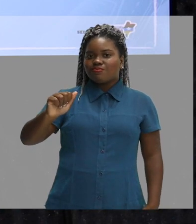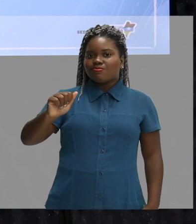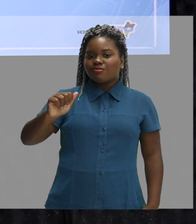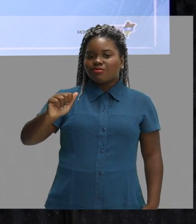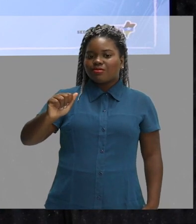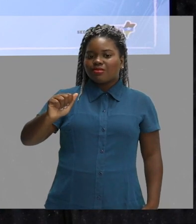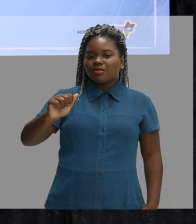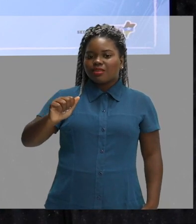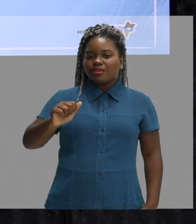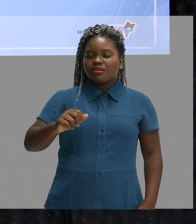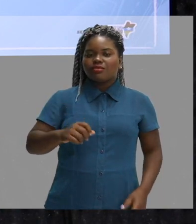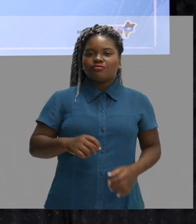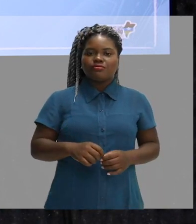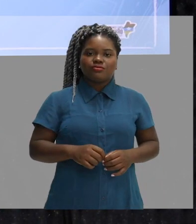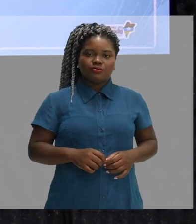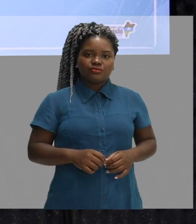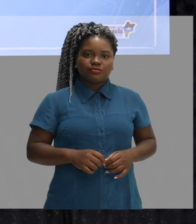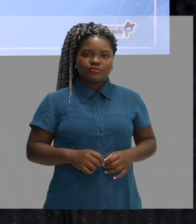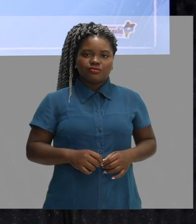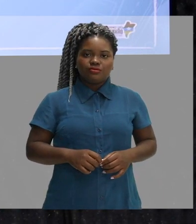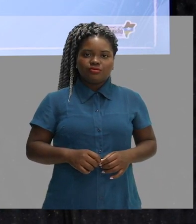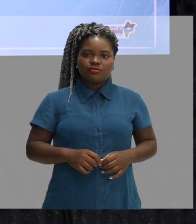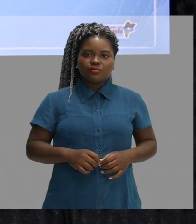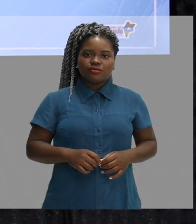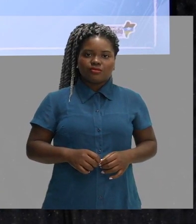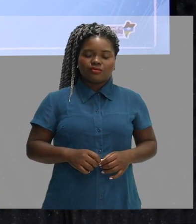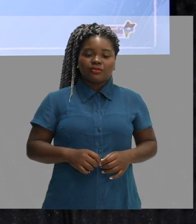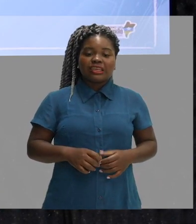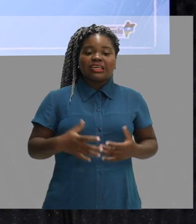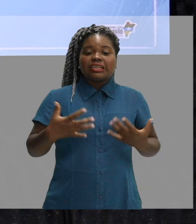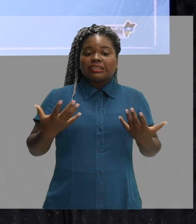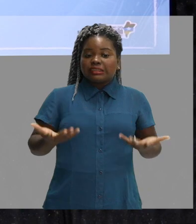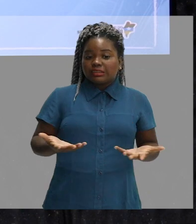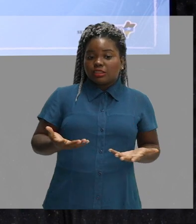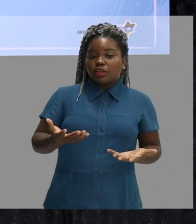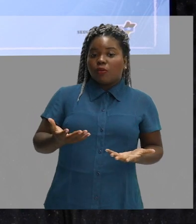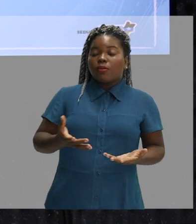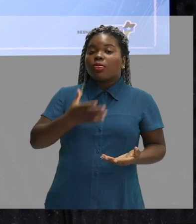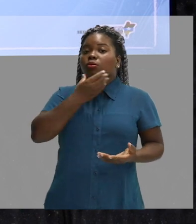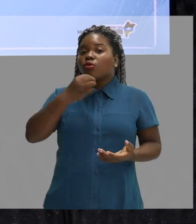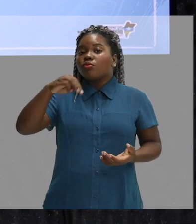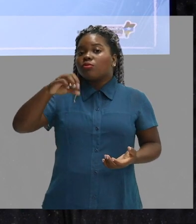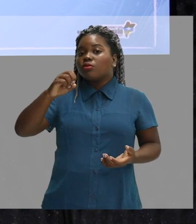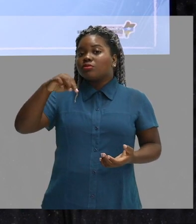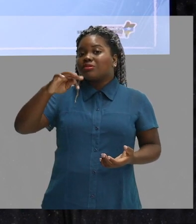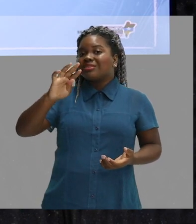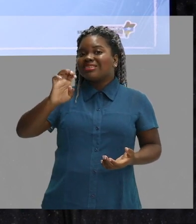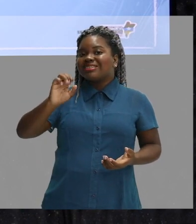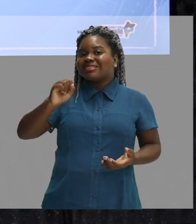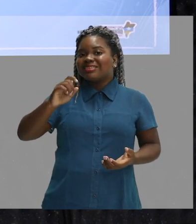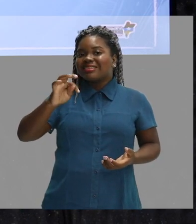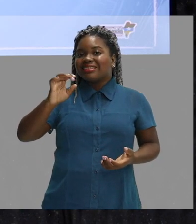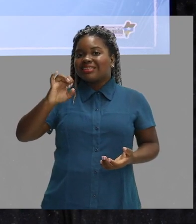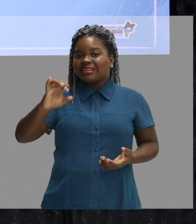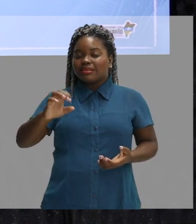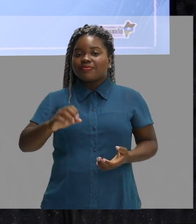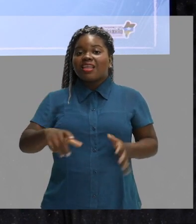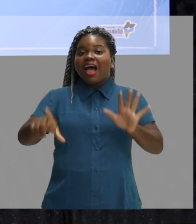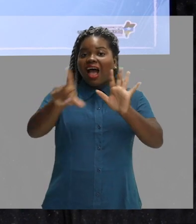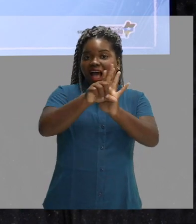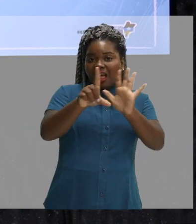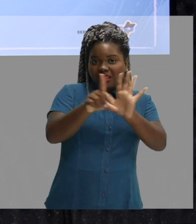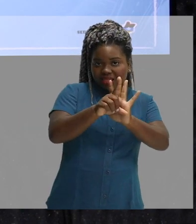administração pública. Ou seja, aqui, para Montesquieu, a lei vale mais que o